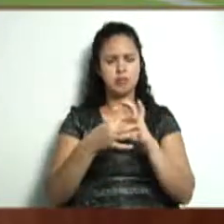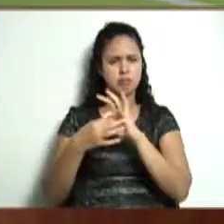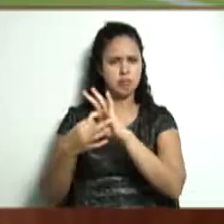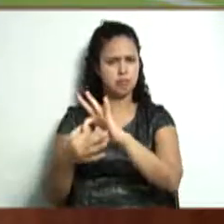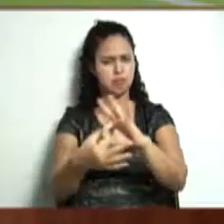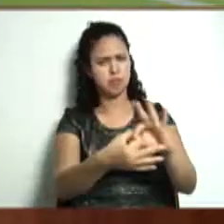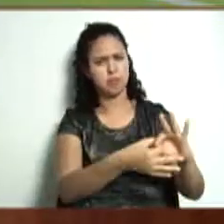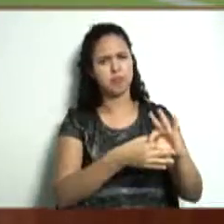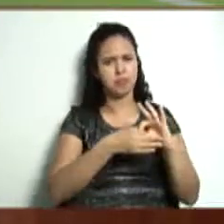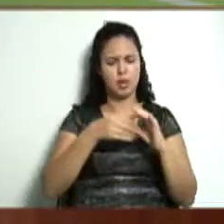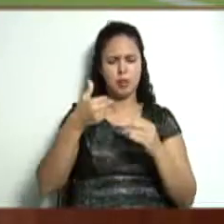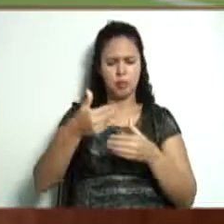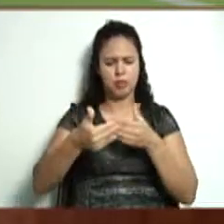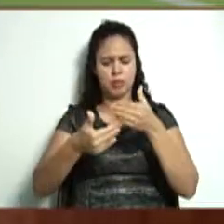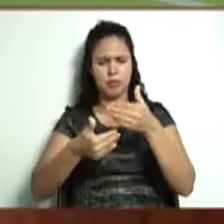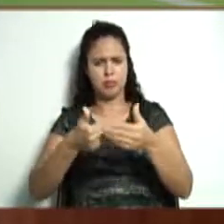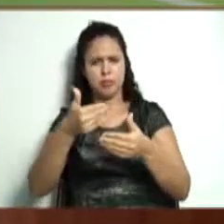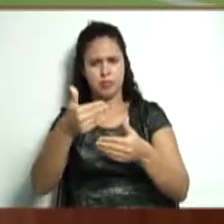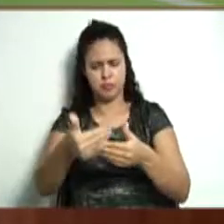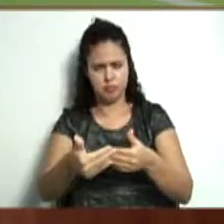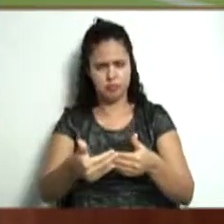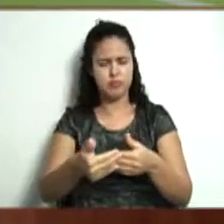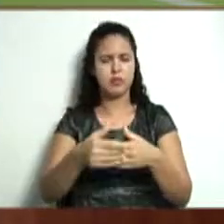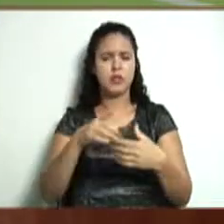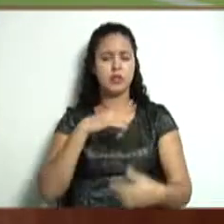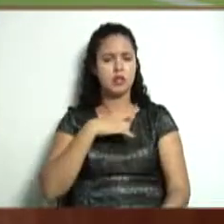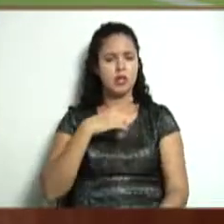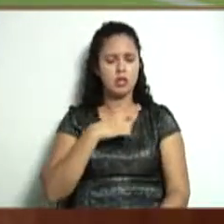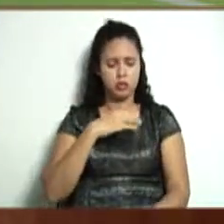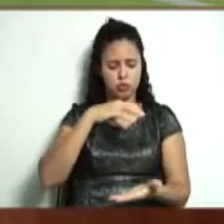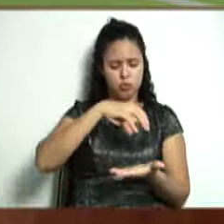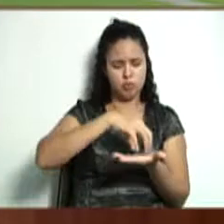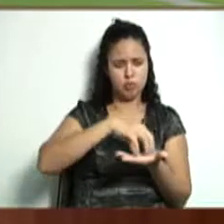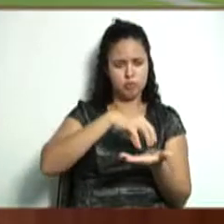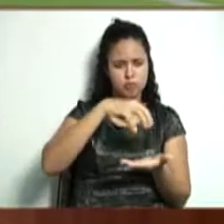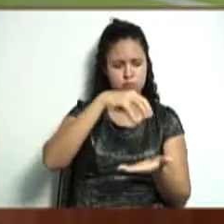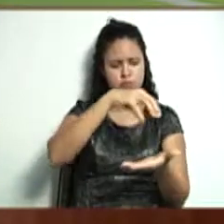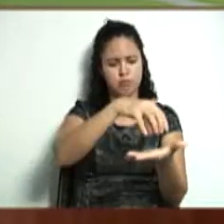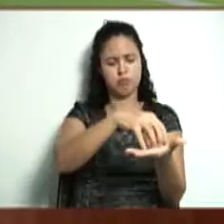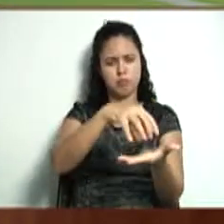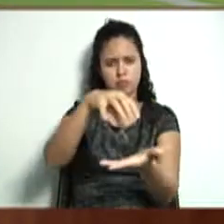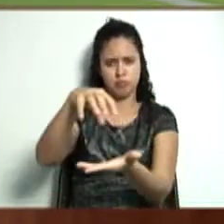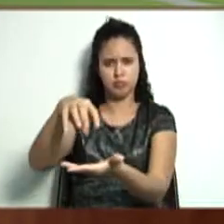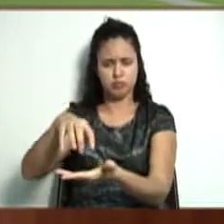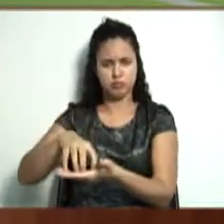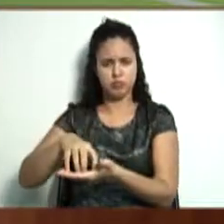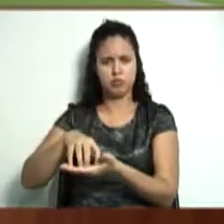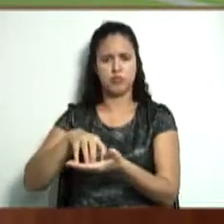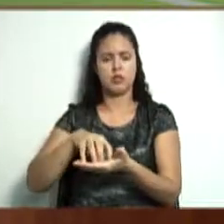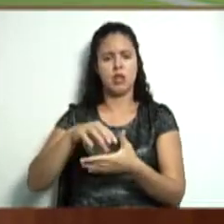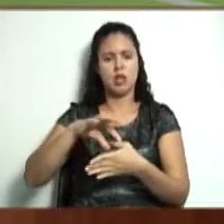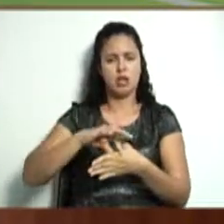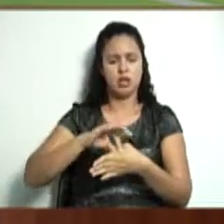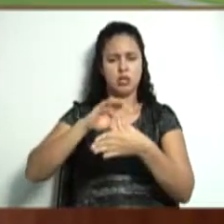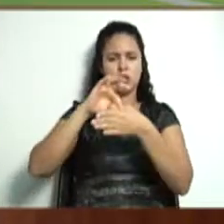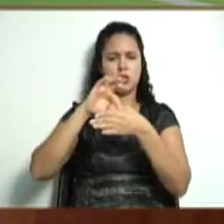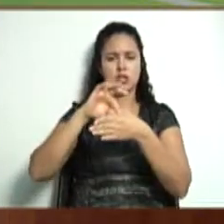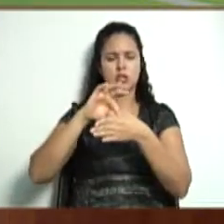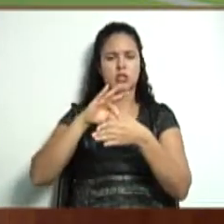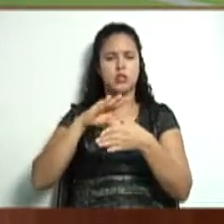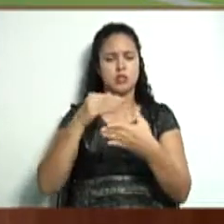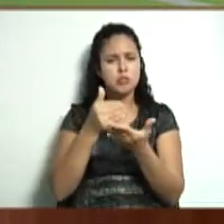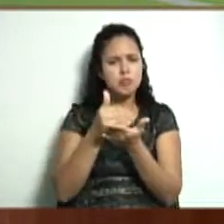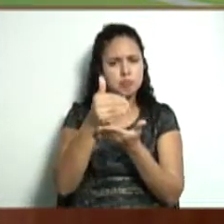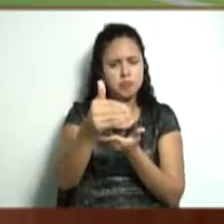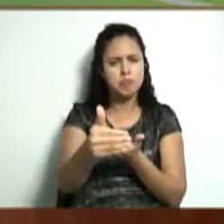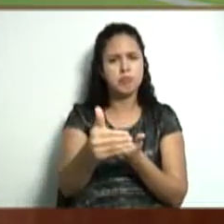né, em todo esse processo. Existem núcleos de cooperados onde algumas lideranças